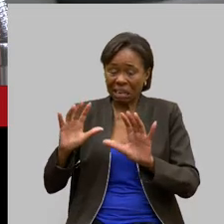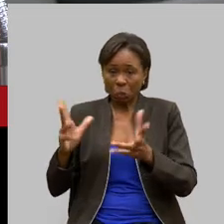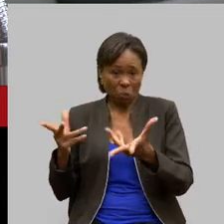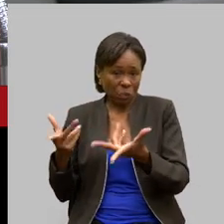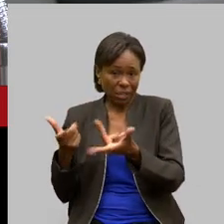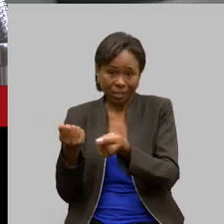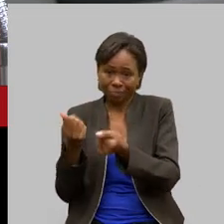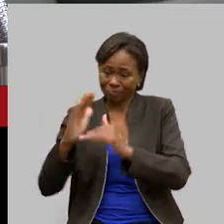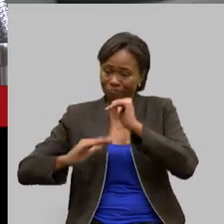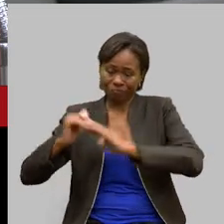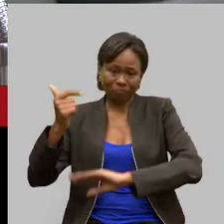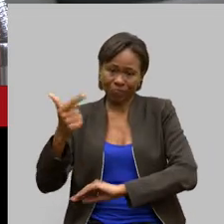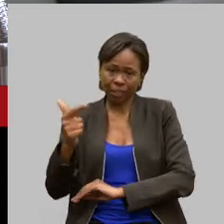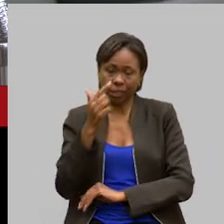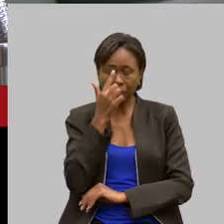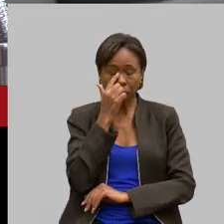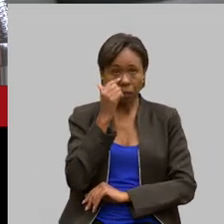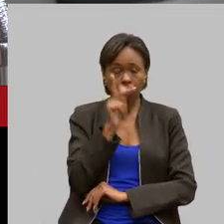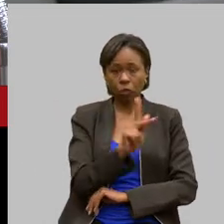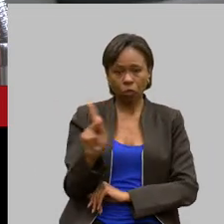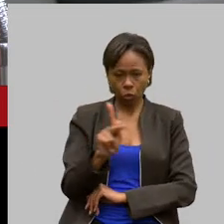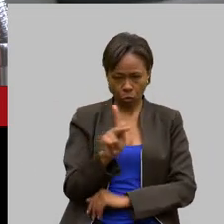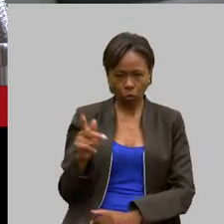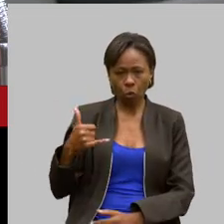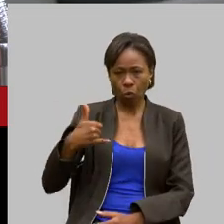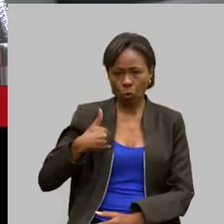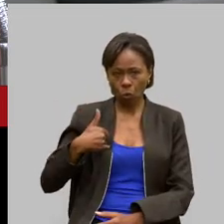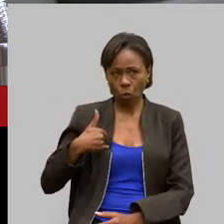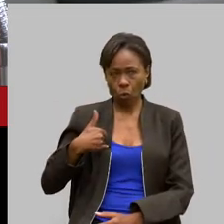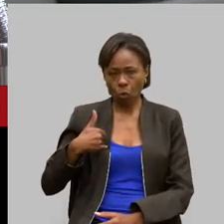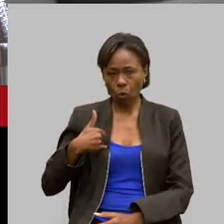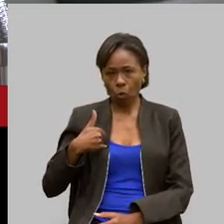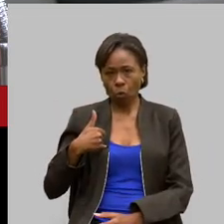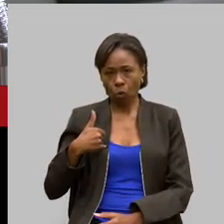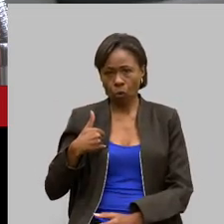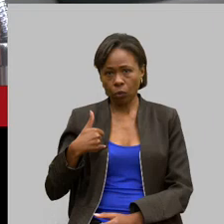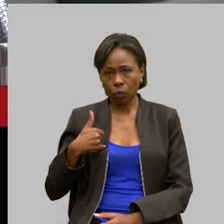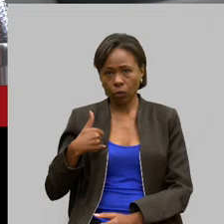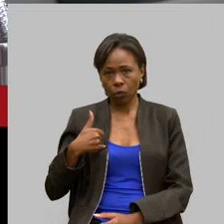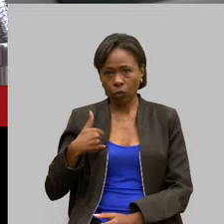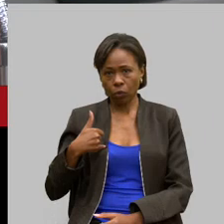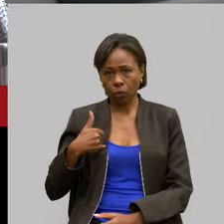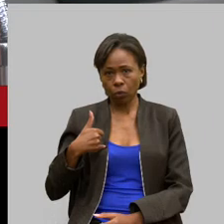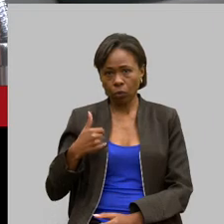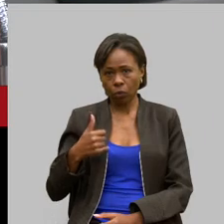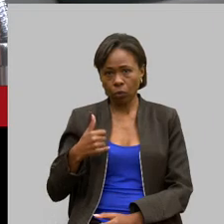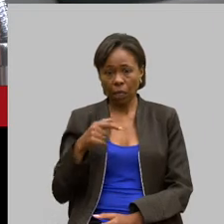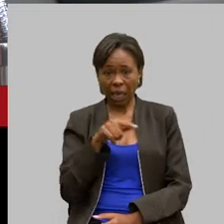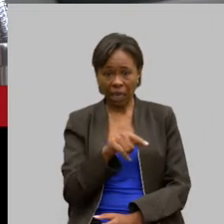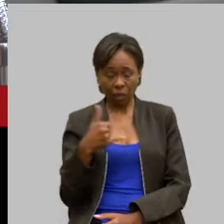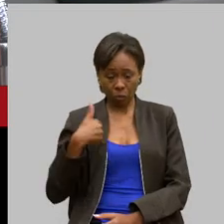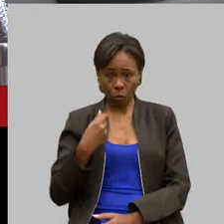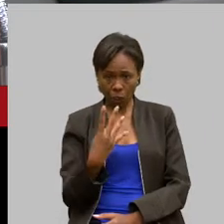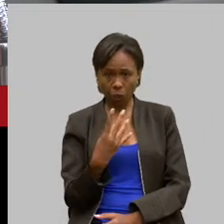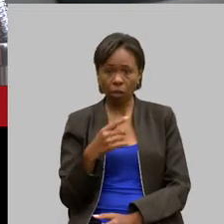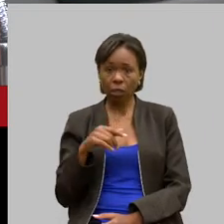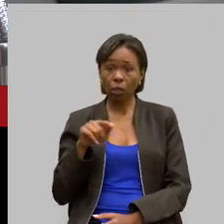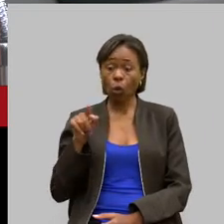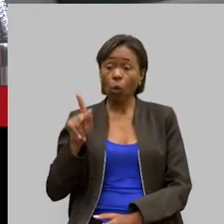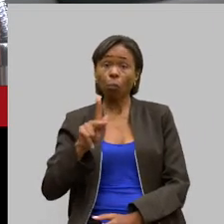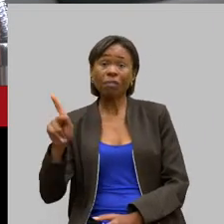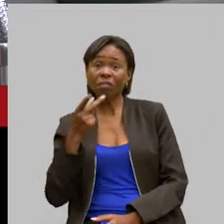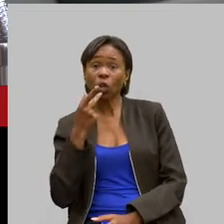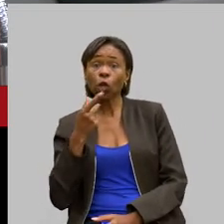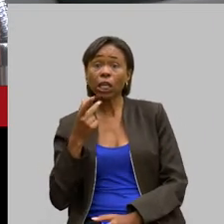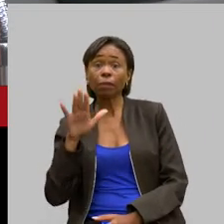anos virou pro Ismael no numa crise de de agressividade falou que ia chamar a polícia para ele eu